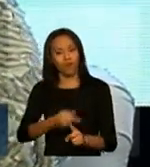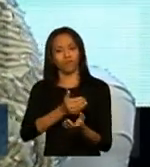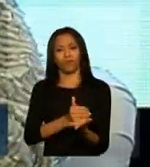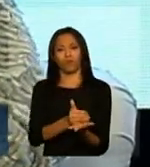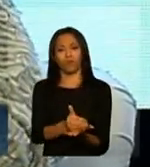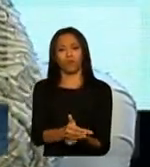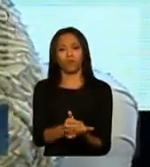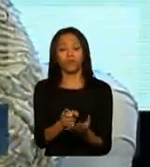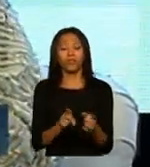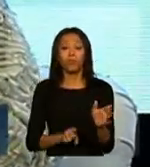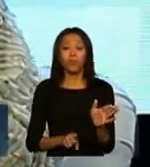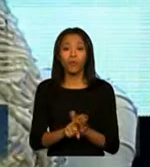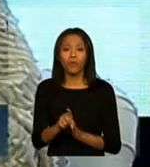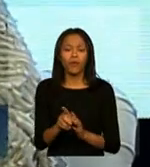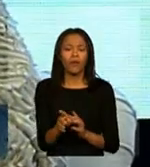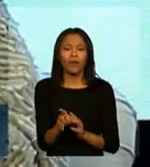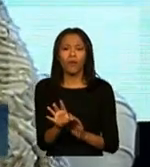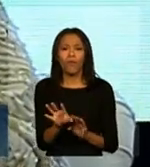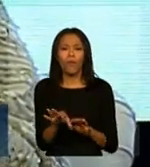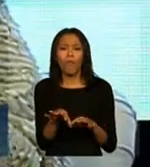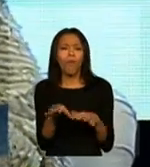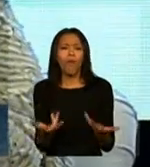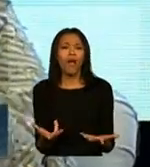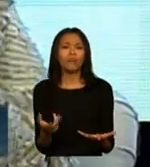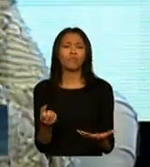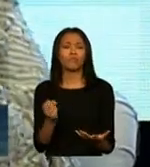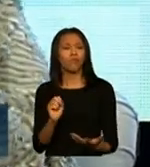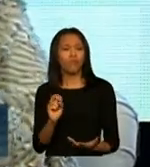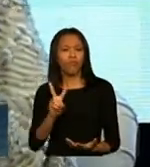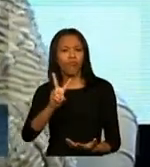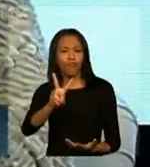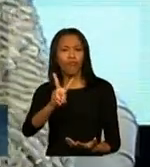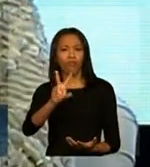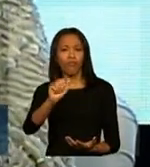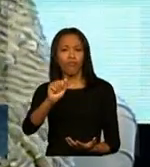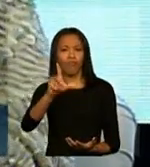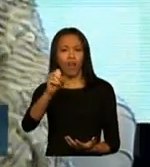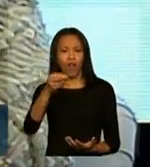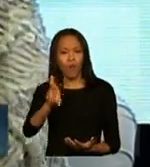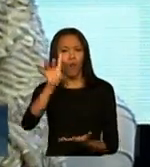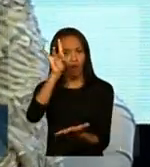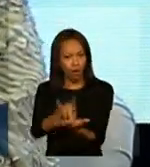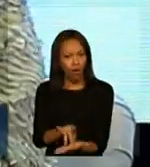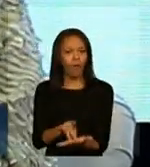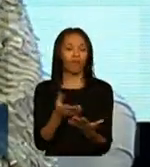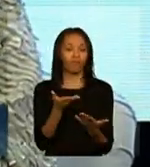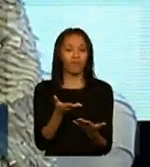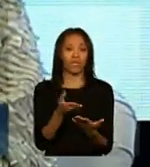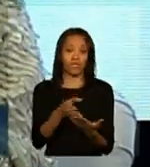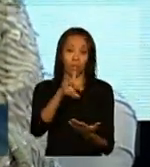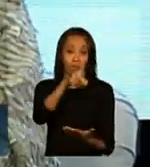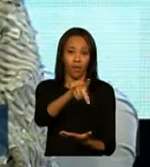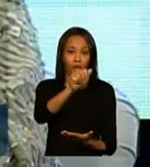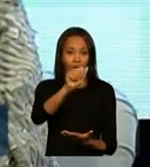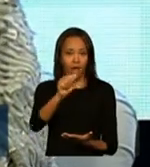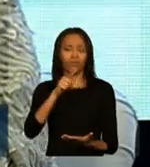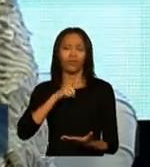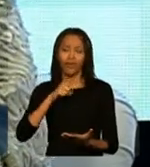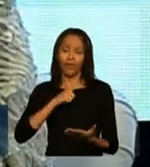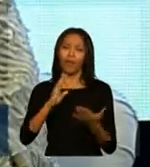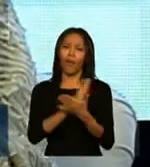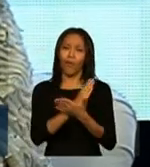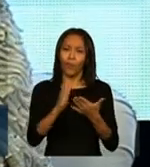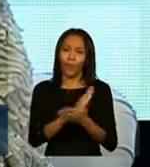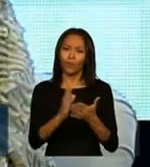são os reais valores que a gente tem que preservar? Eu acho que o PAA, ele carrega com ele alguns valores